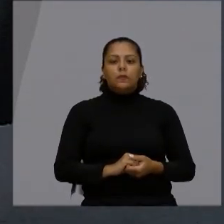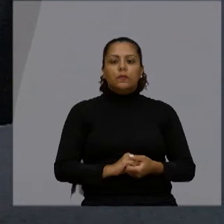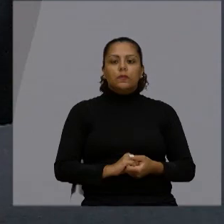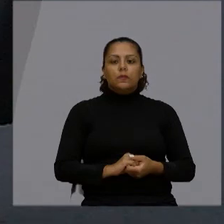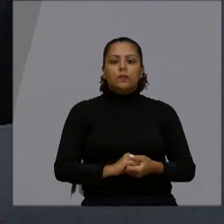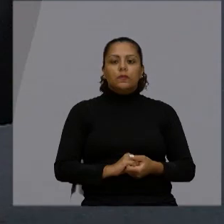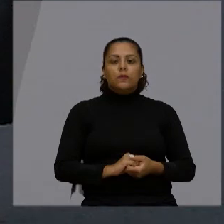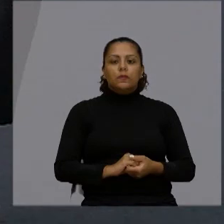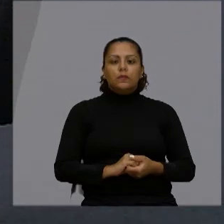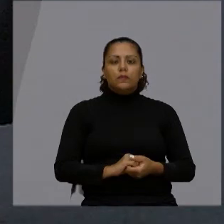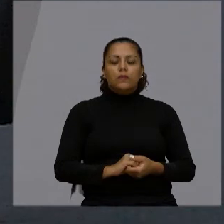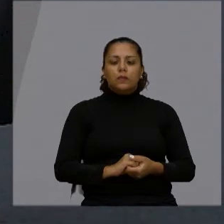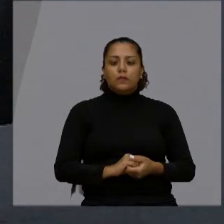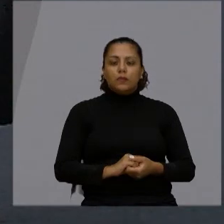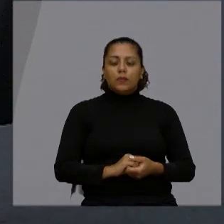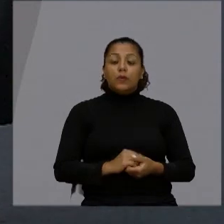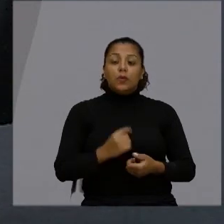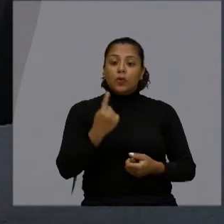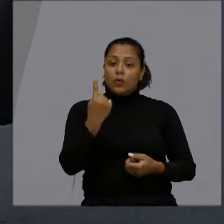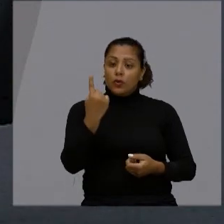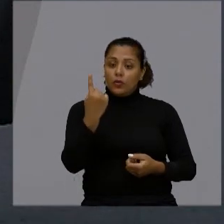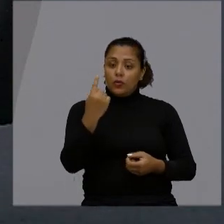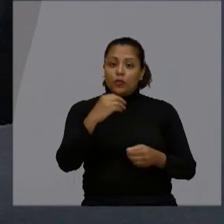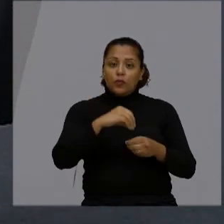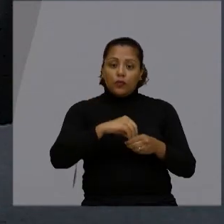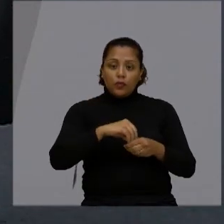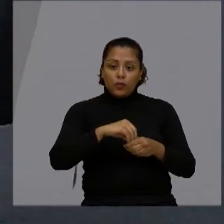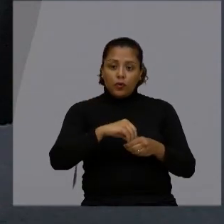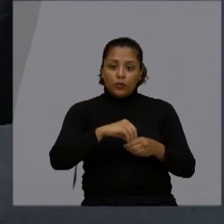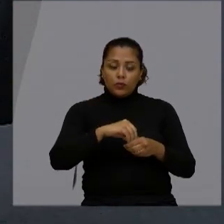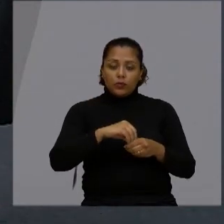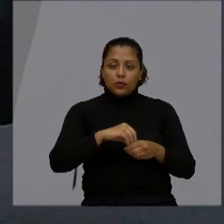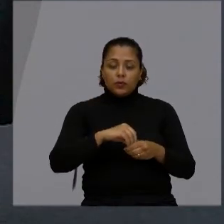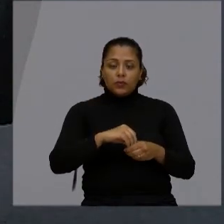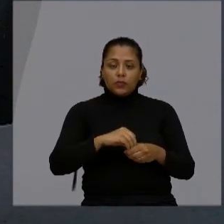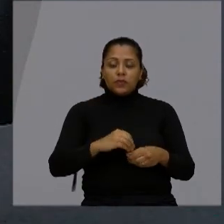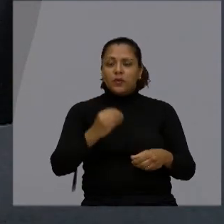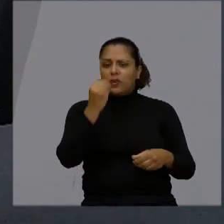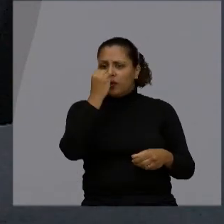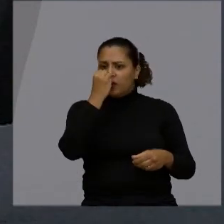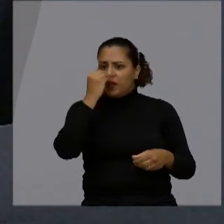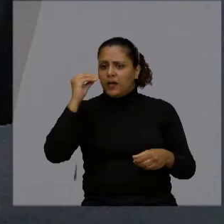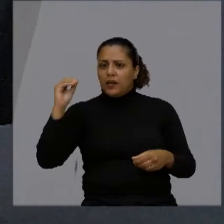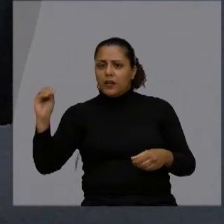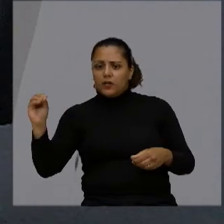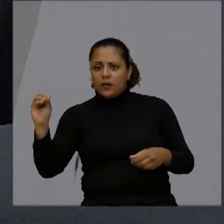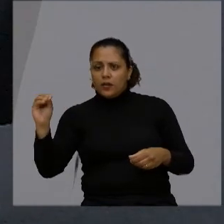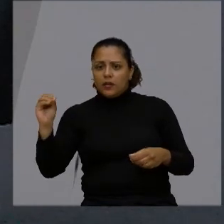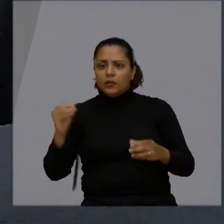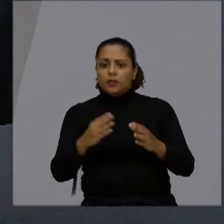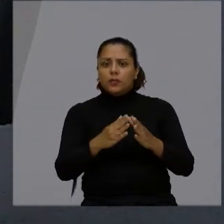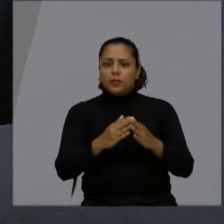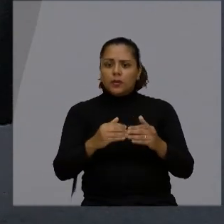Um voto favorável, senhor presidente. Por um voto favorável, está rejeitado o pedido verbal do nobre vereador.